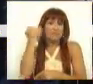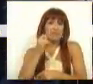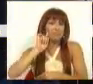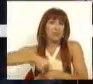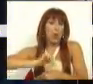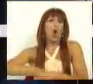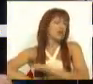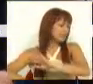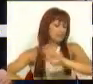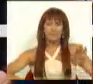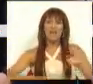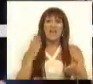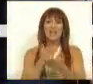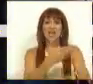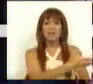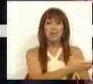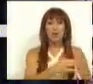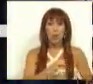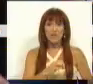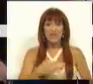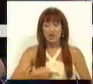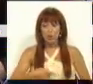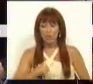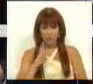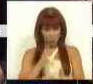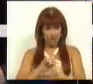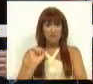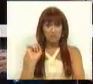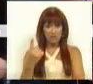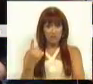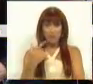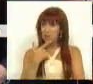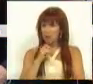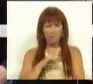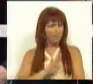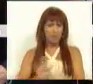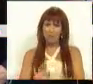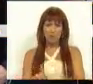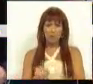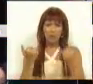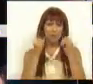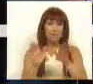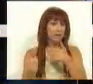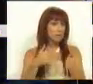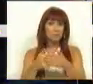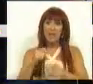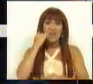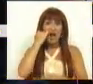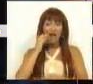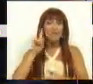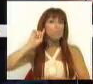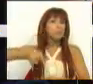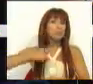infrações e desde 1890 que o processo sumário não pode ter lugar independentemente da gravidade